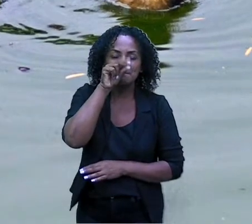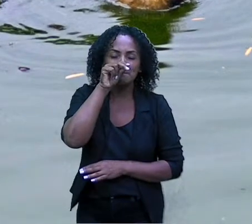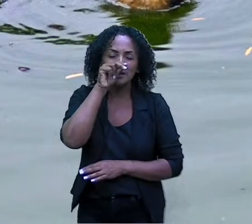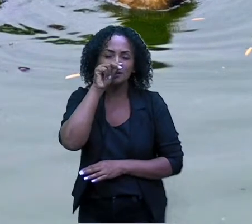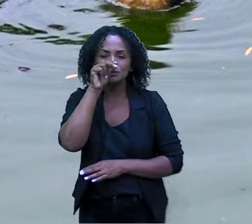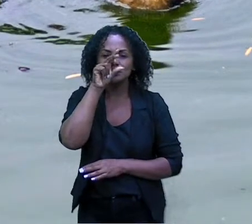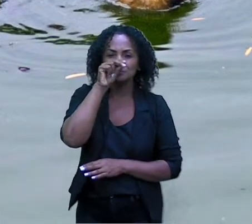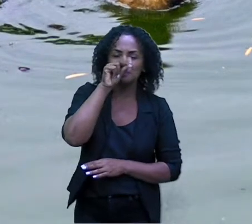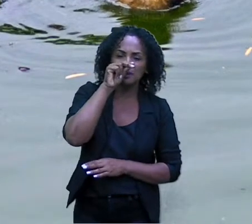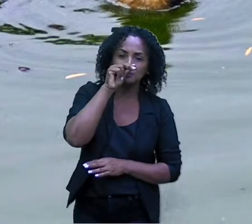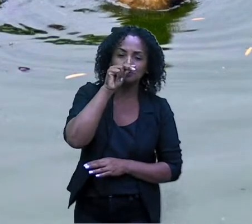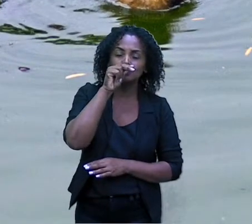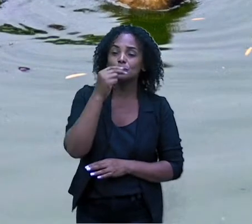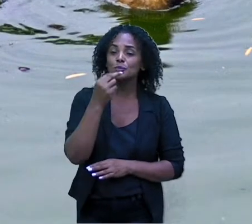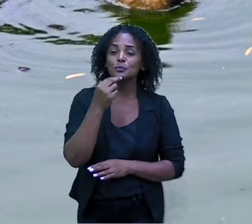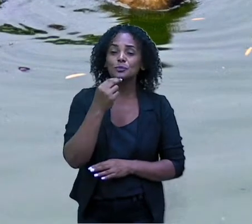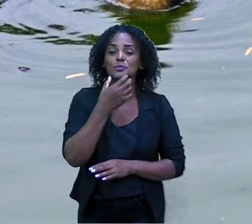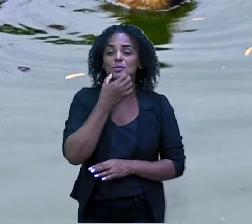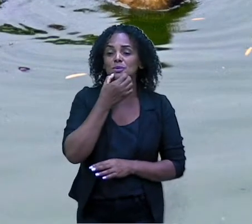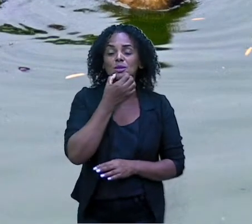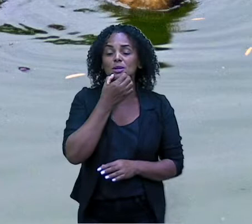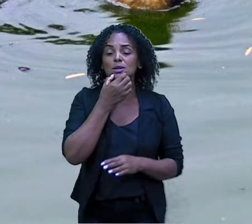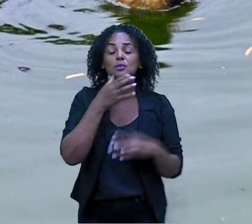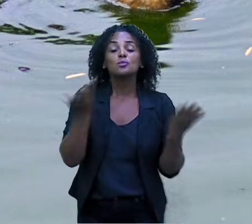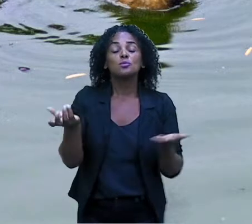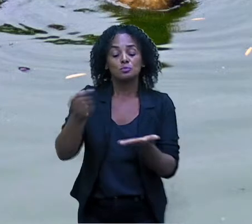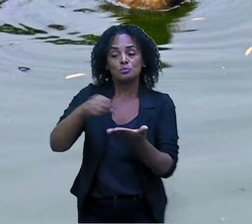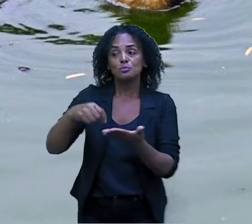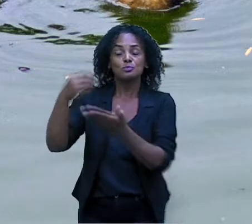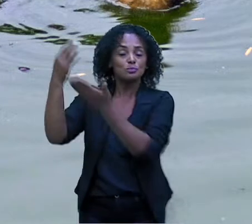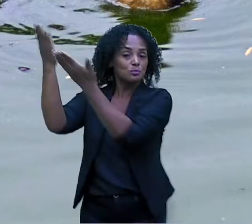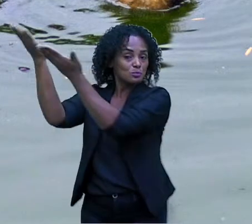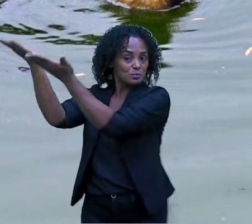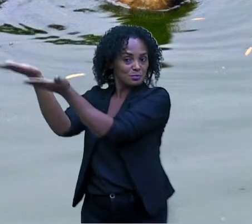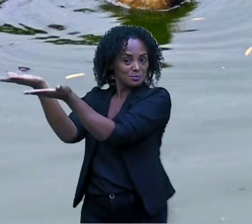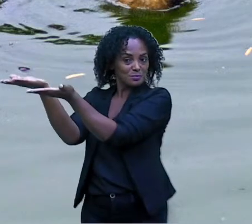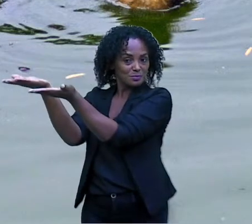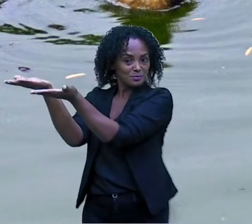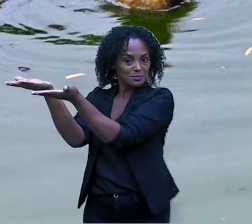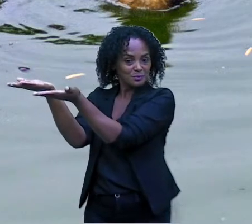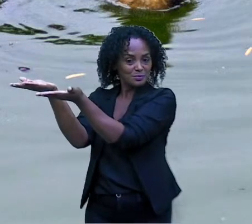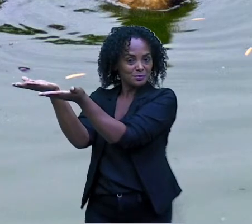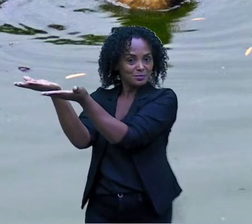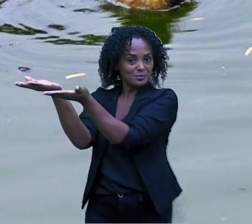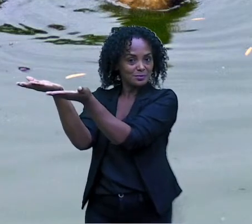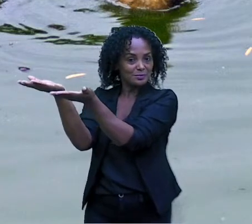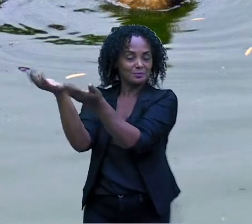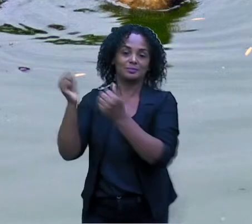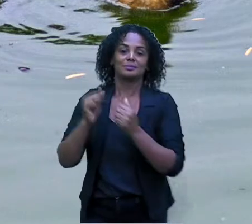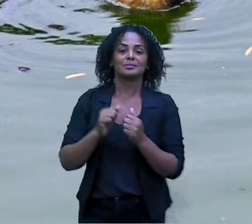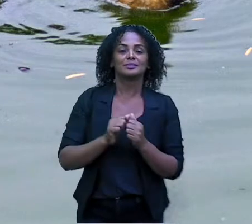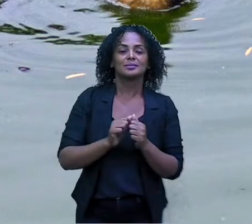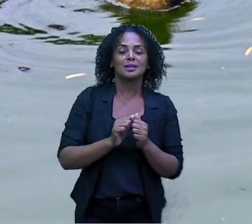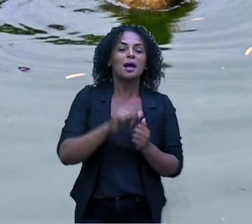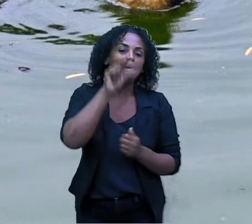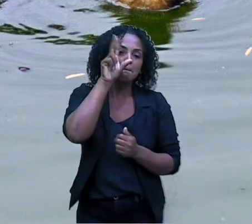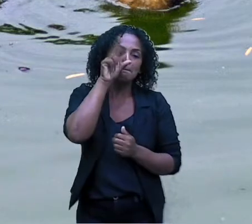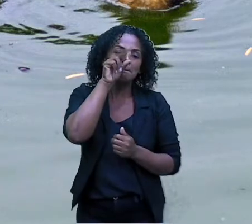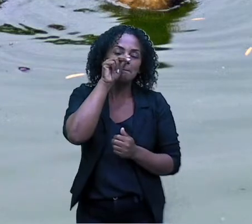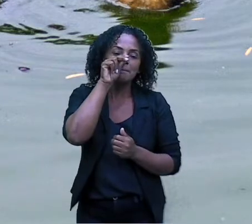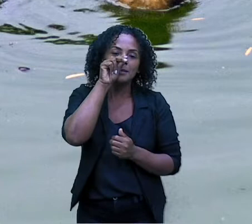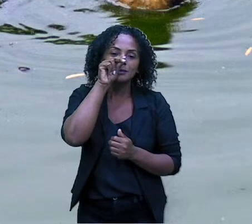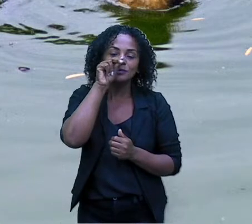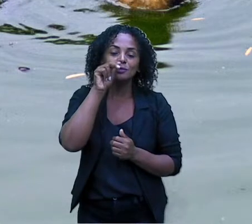né? Patos em inglês, ducks. Ducks. Ducks. Ducks. Ducks. Ducks.